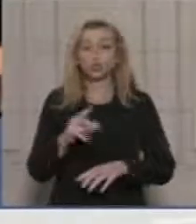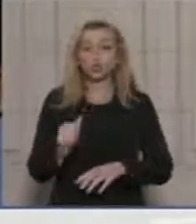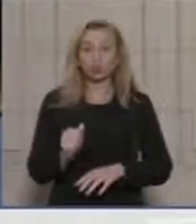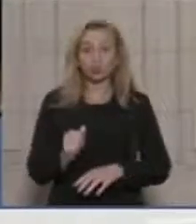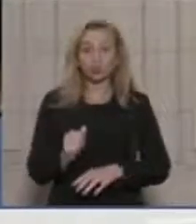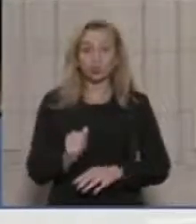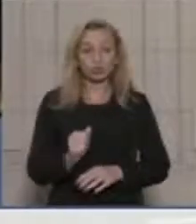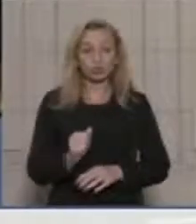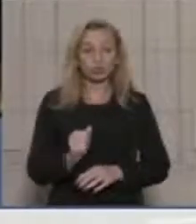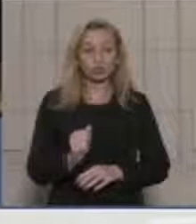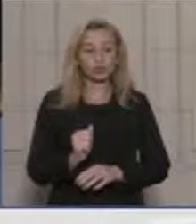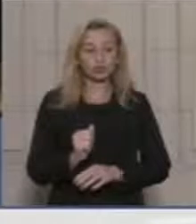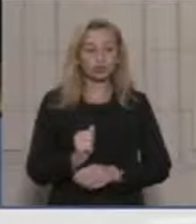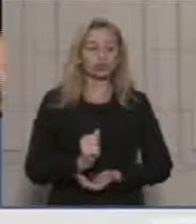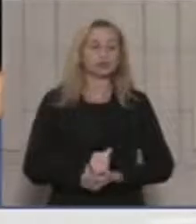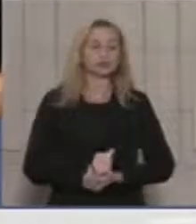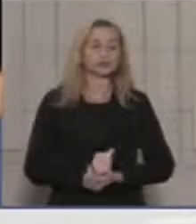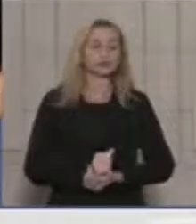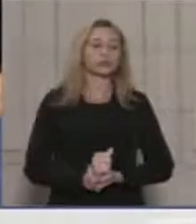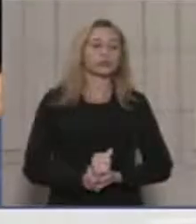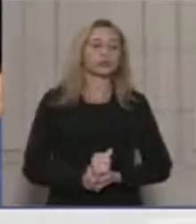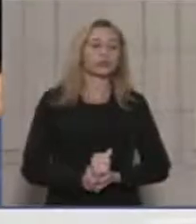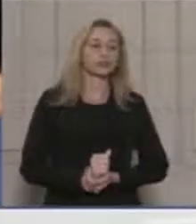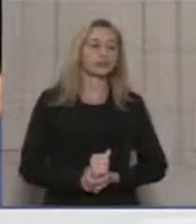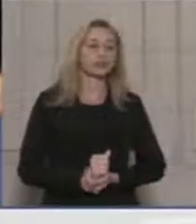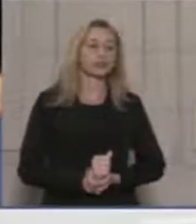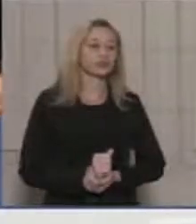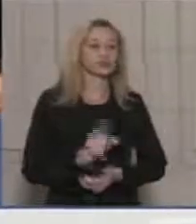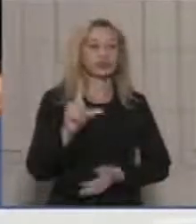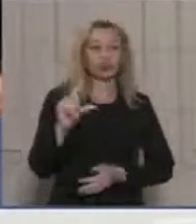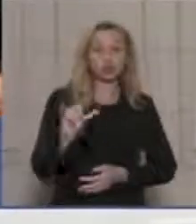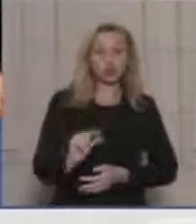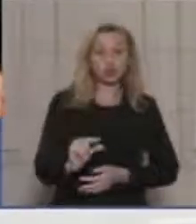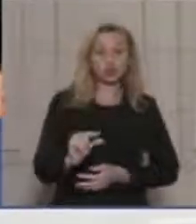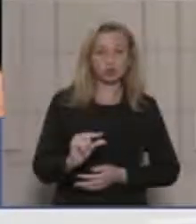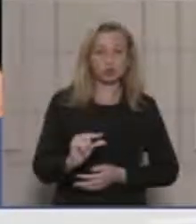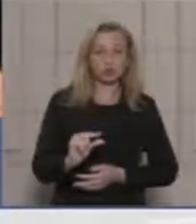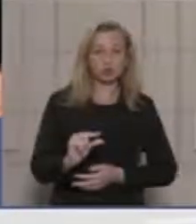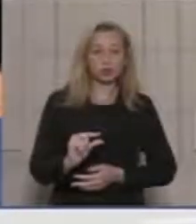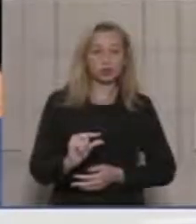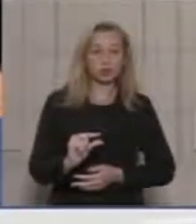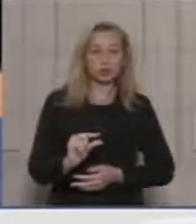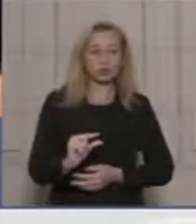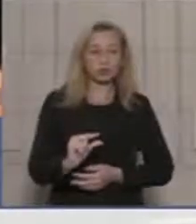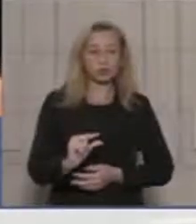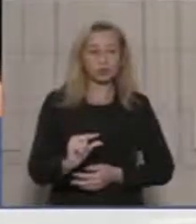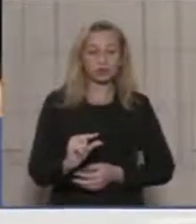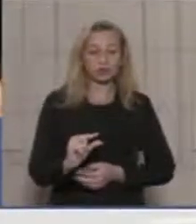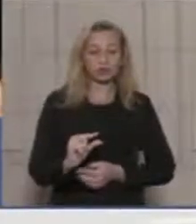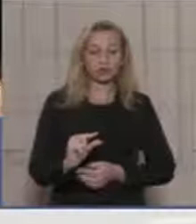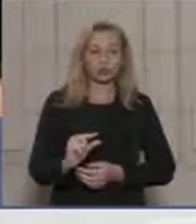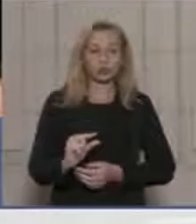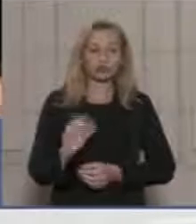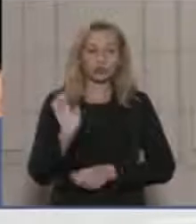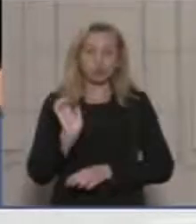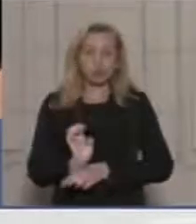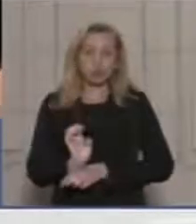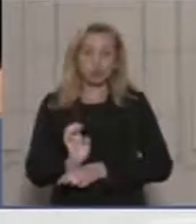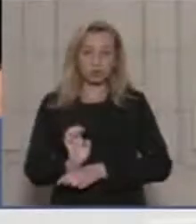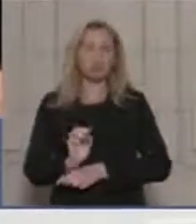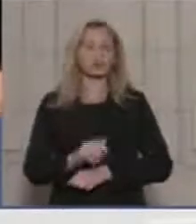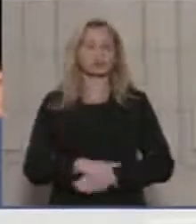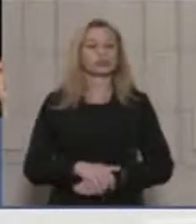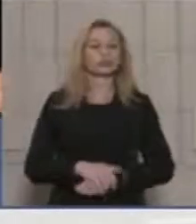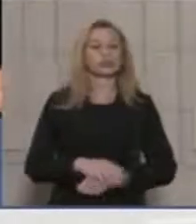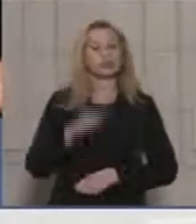que tocasse na diminuição do tamanho do Estado